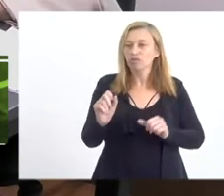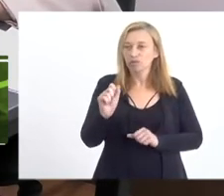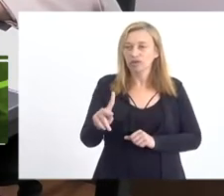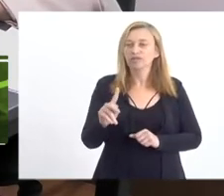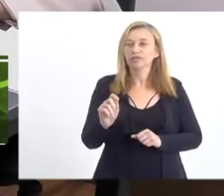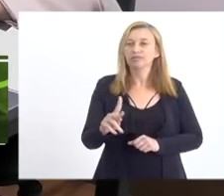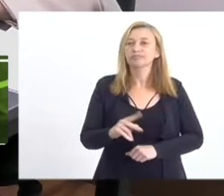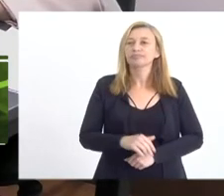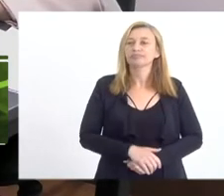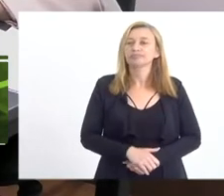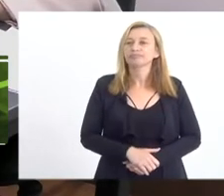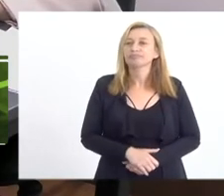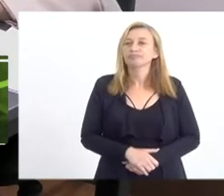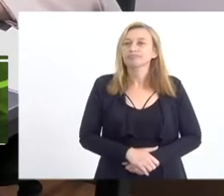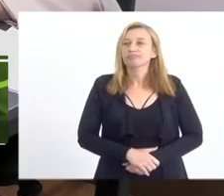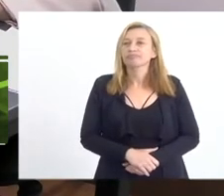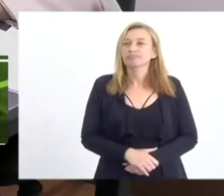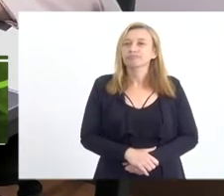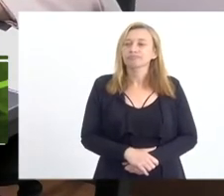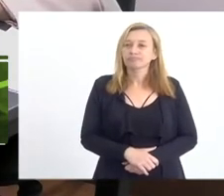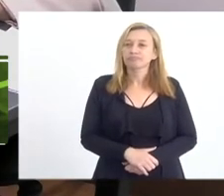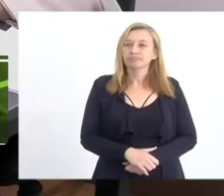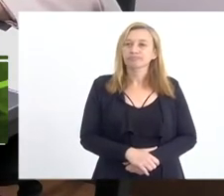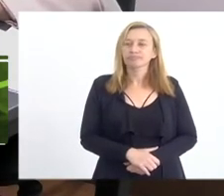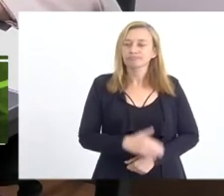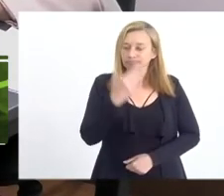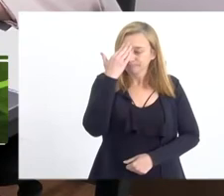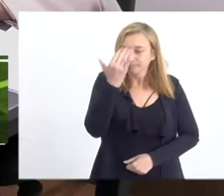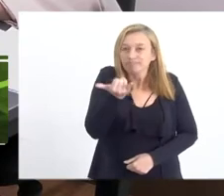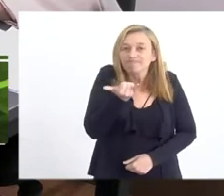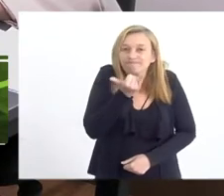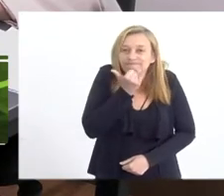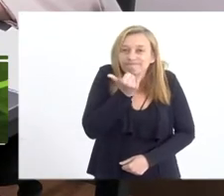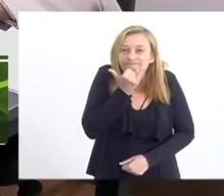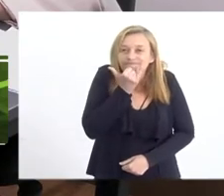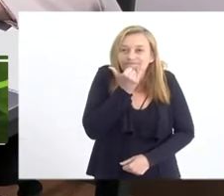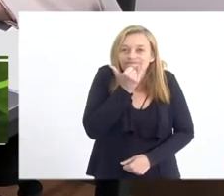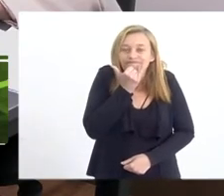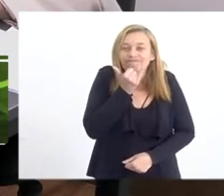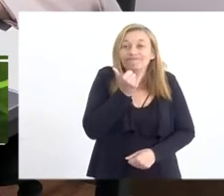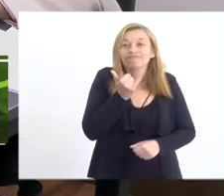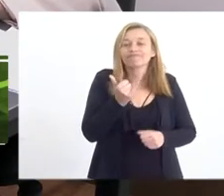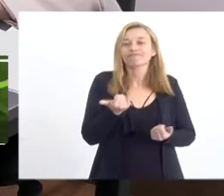tá? Tá ótimo. Tá ótimo. Obrigado, hein? Desculpa aí a falha técnica.